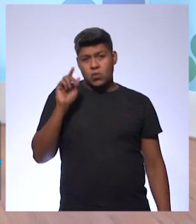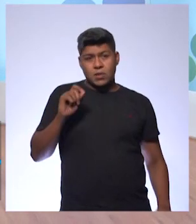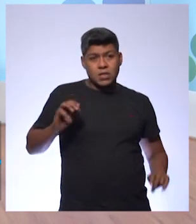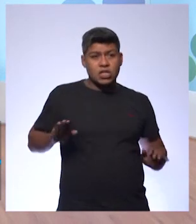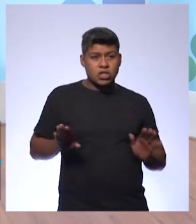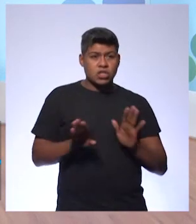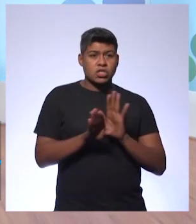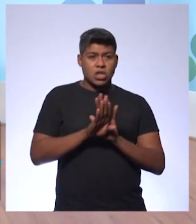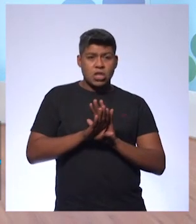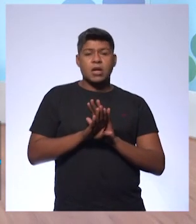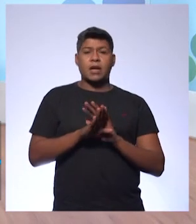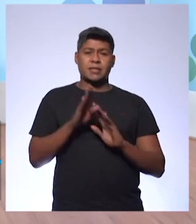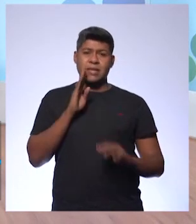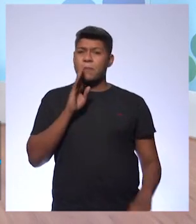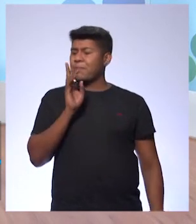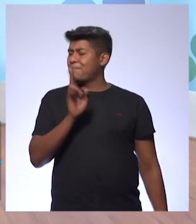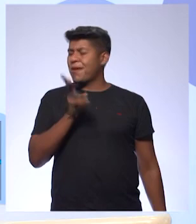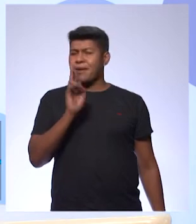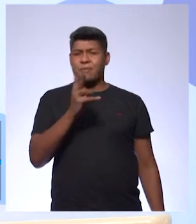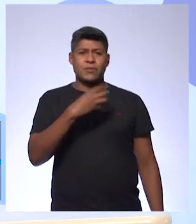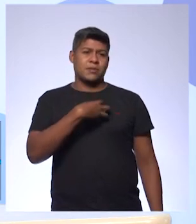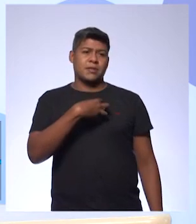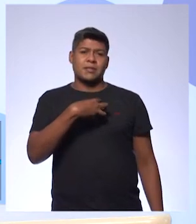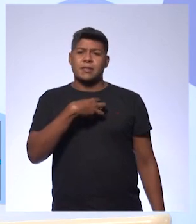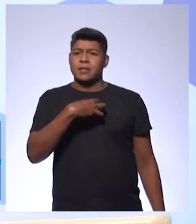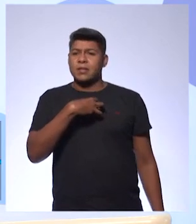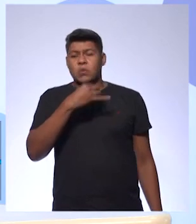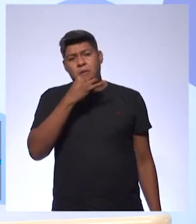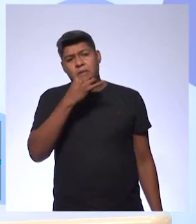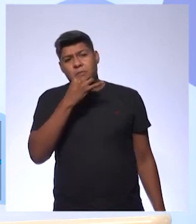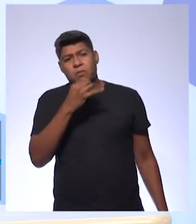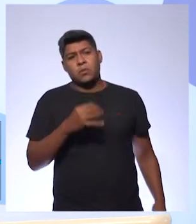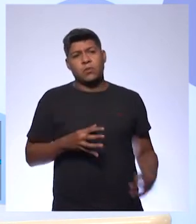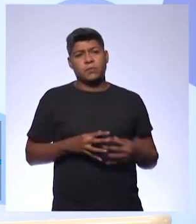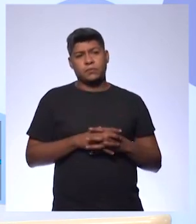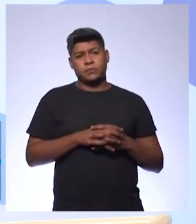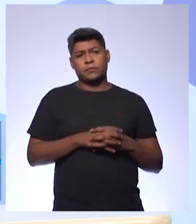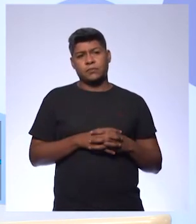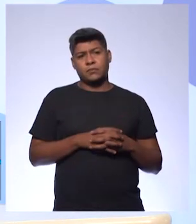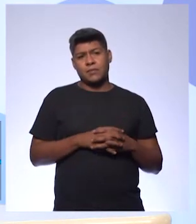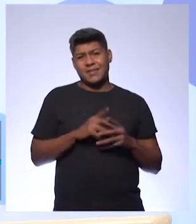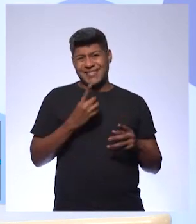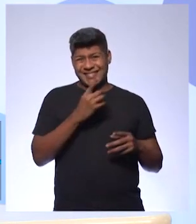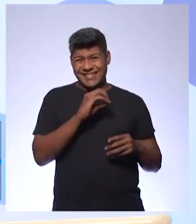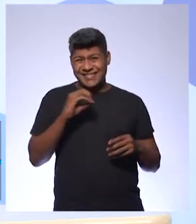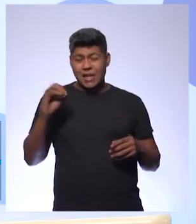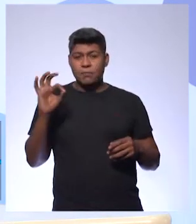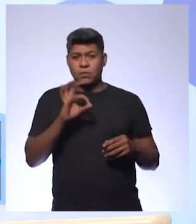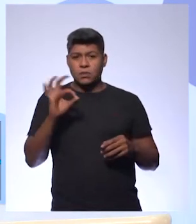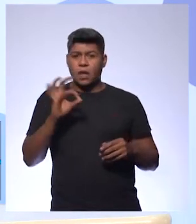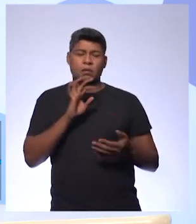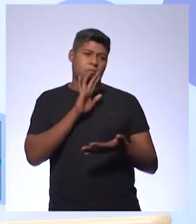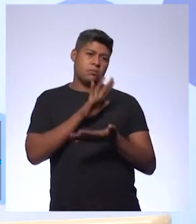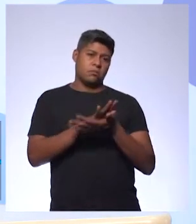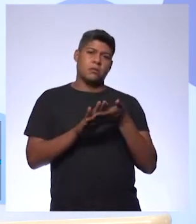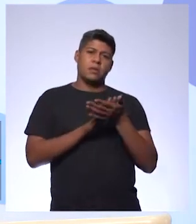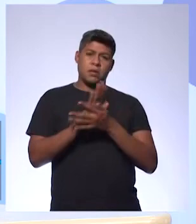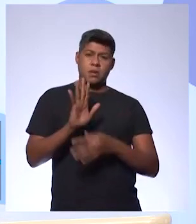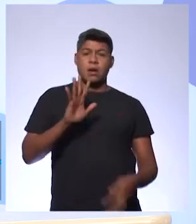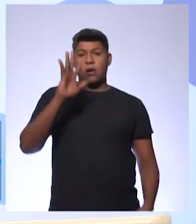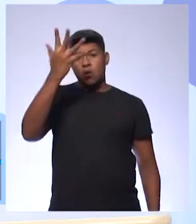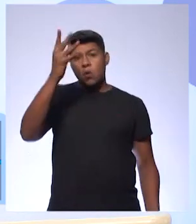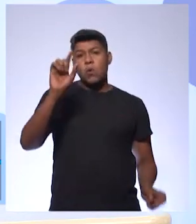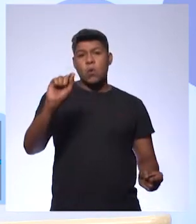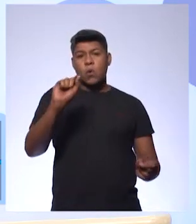chegar ao mesmo sentido, sabe, 100%. Isso. Acontecerão